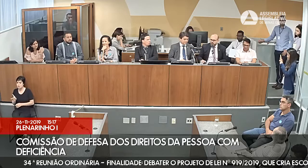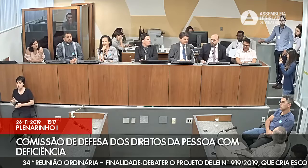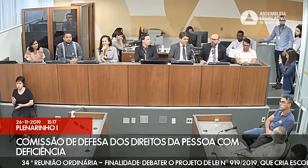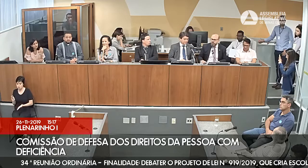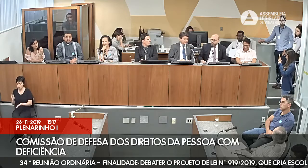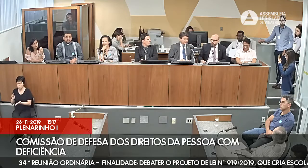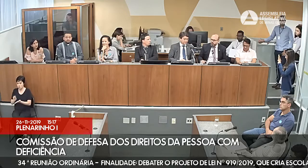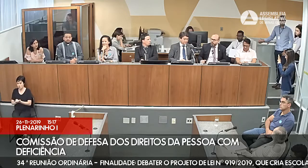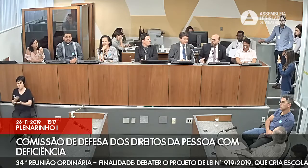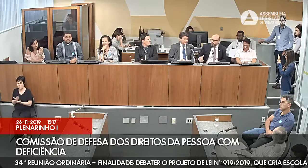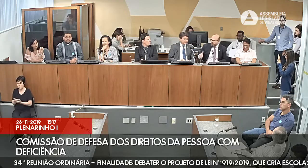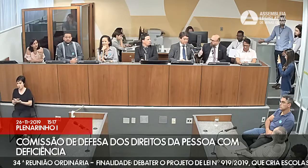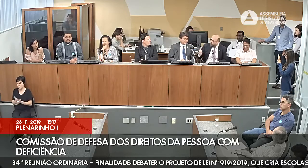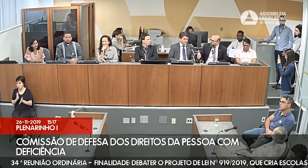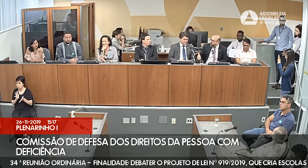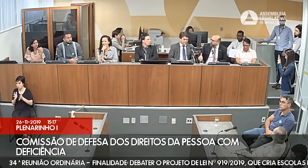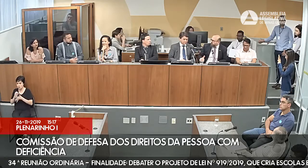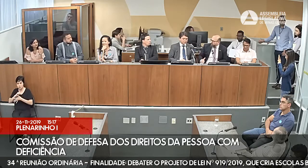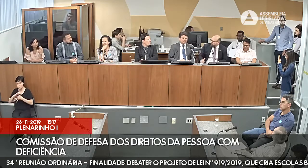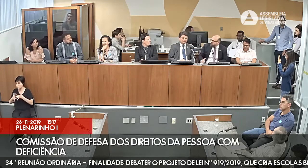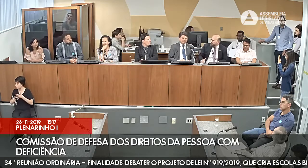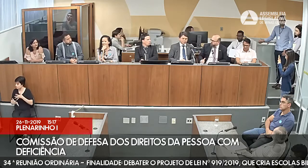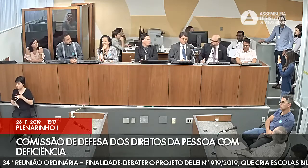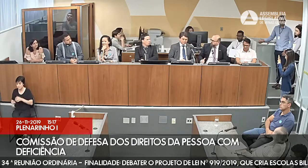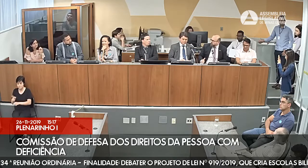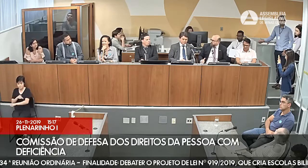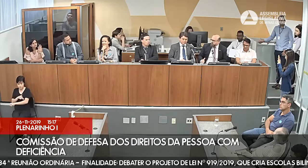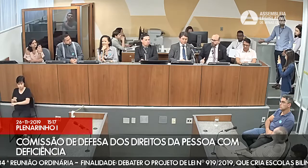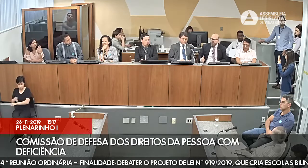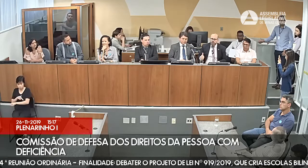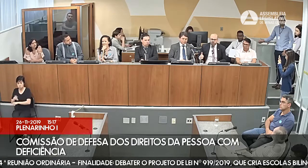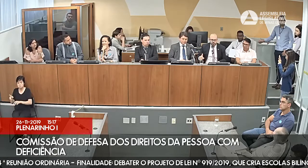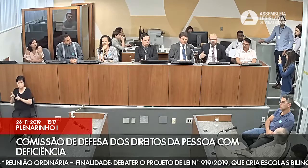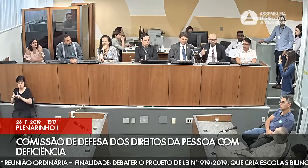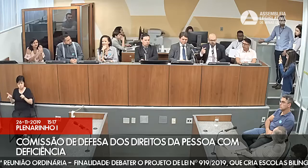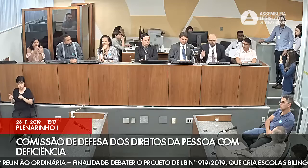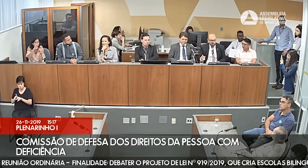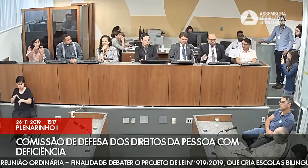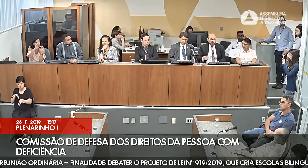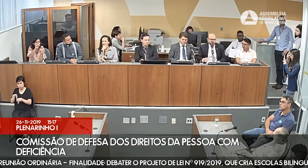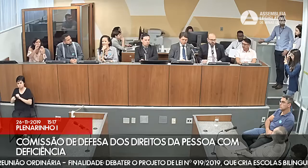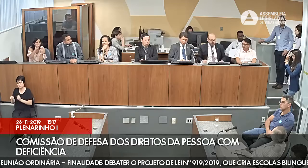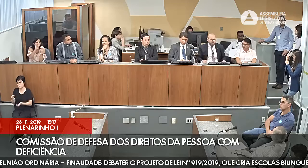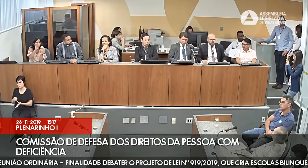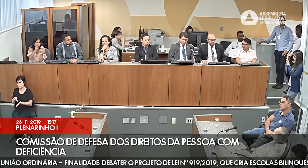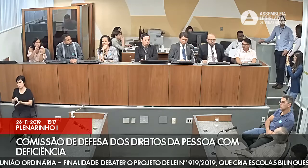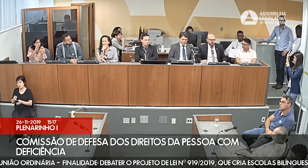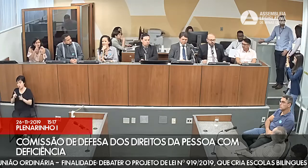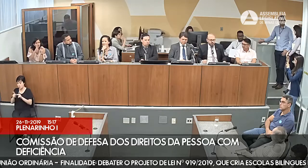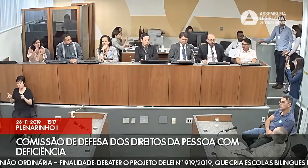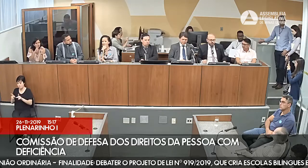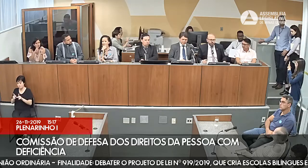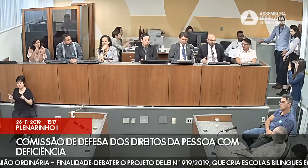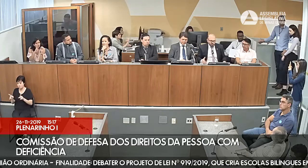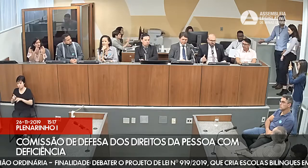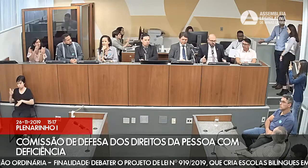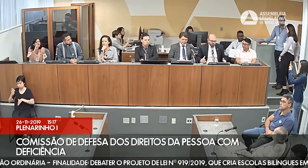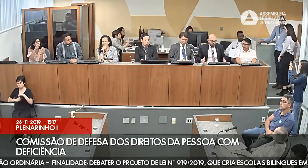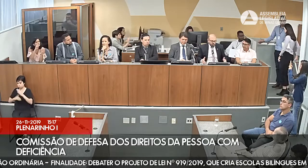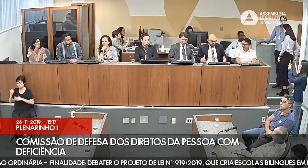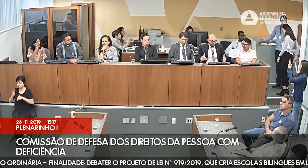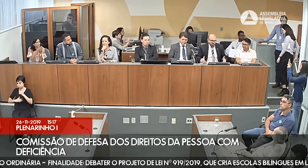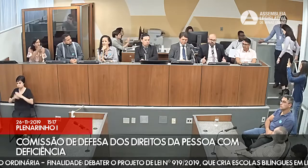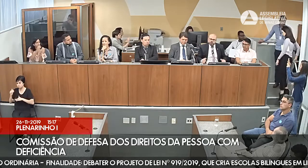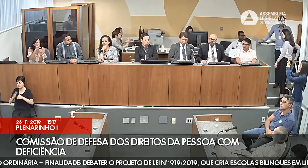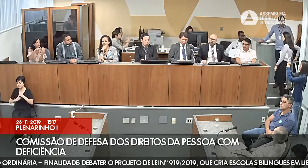de Libras. Nós queremos pedagogos formados, nós queremos professores especialistas, nós